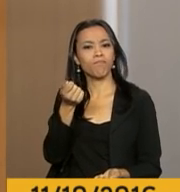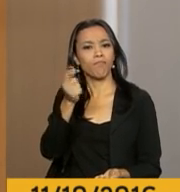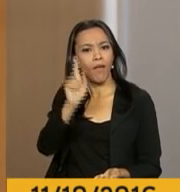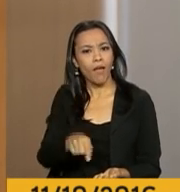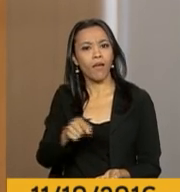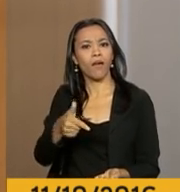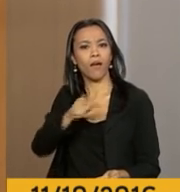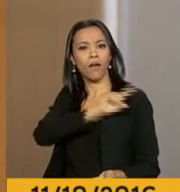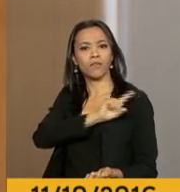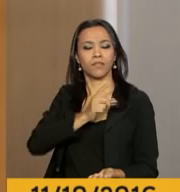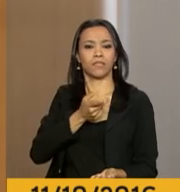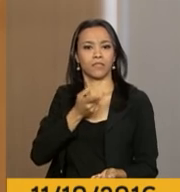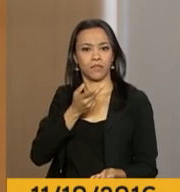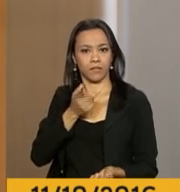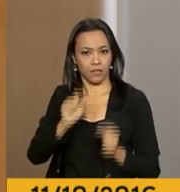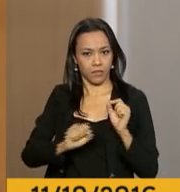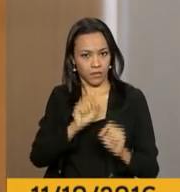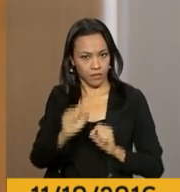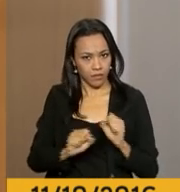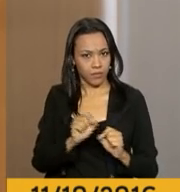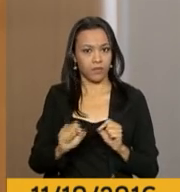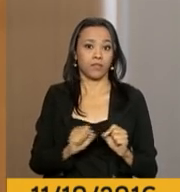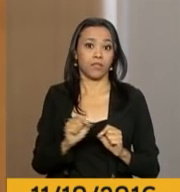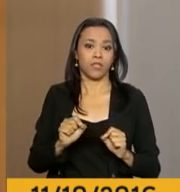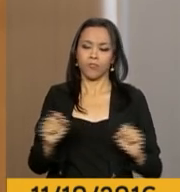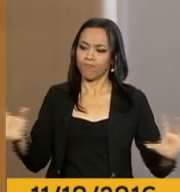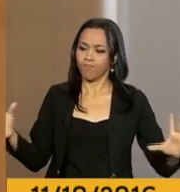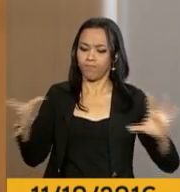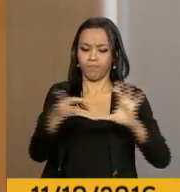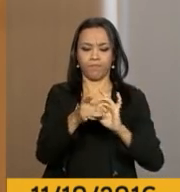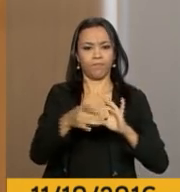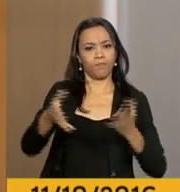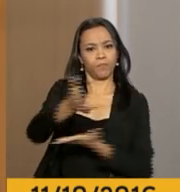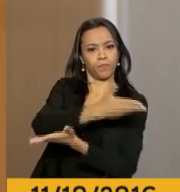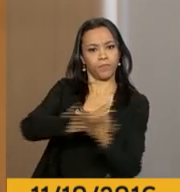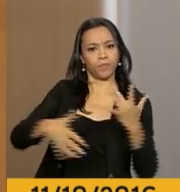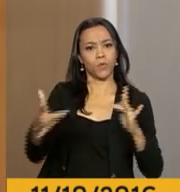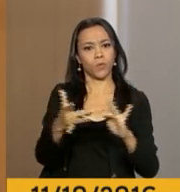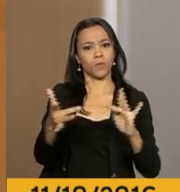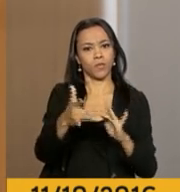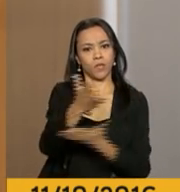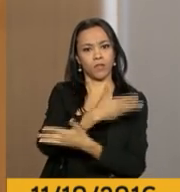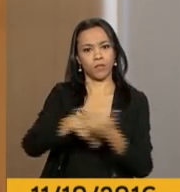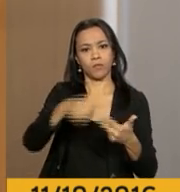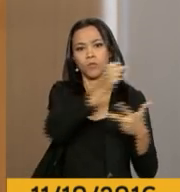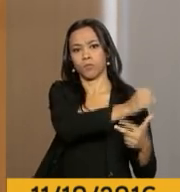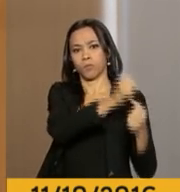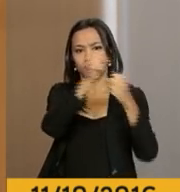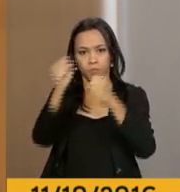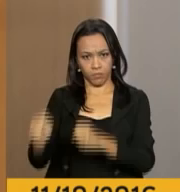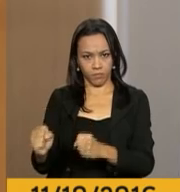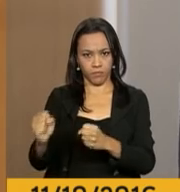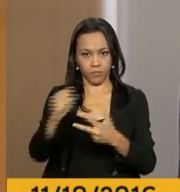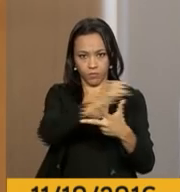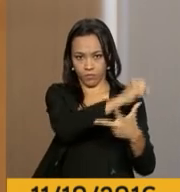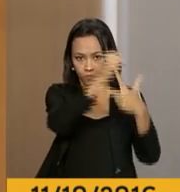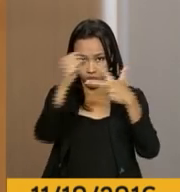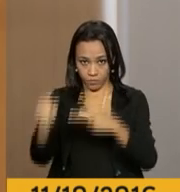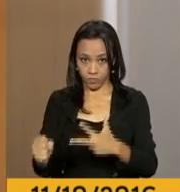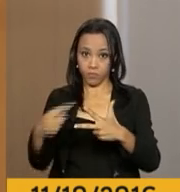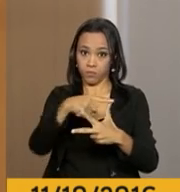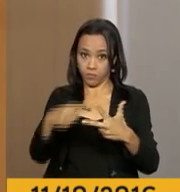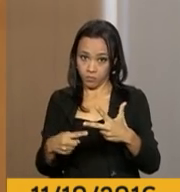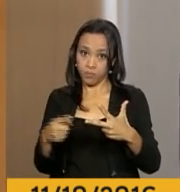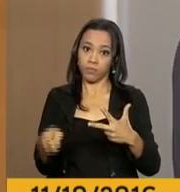manifestaram antes ou seja absoluta Harmonia entre os poderes e evidentemente que a ideia de Harmonia como vem